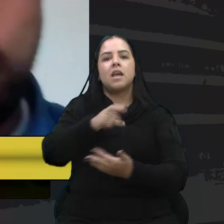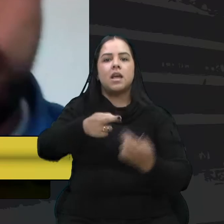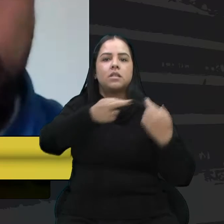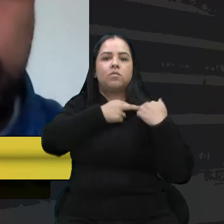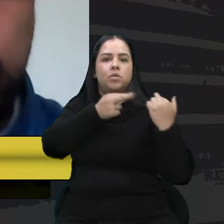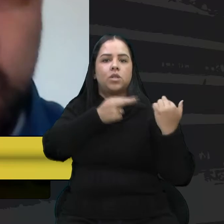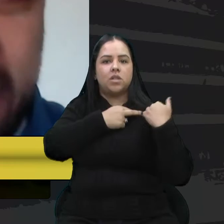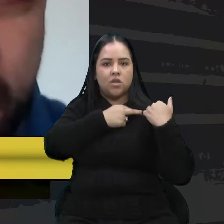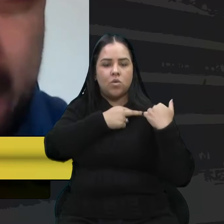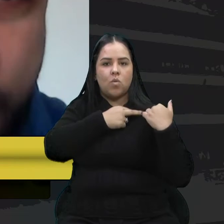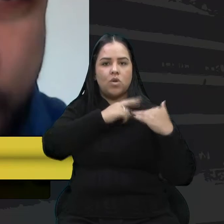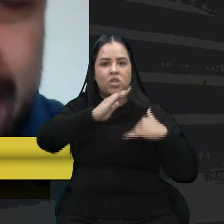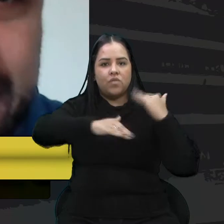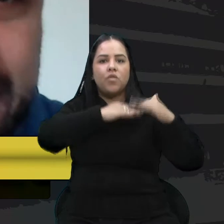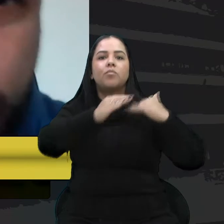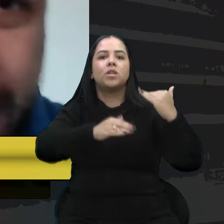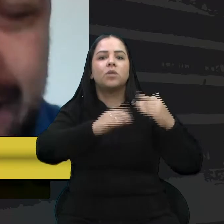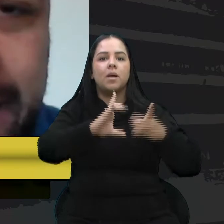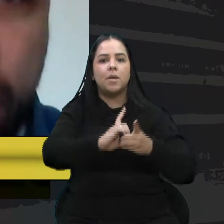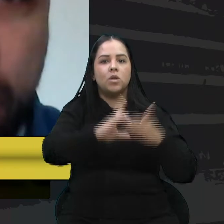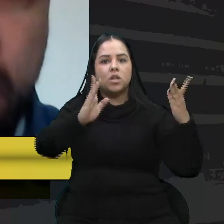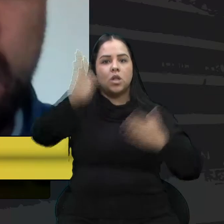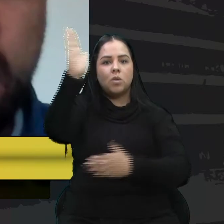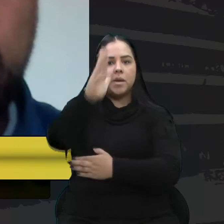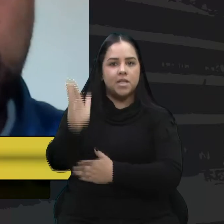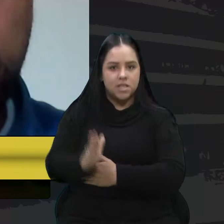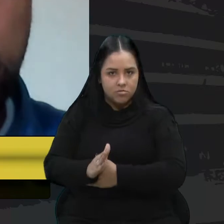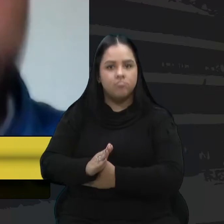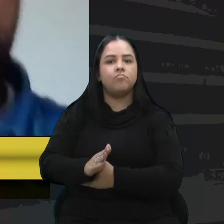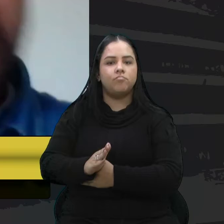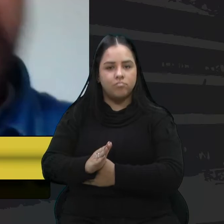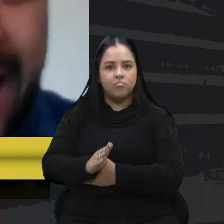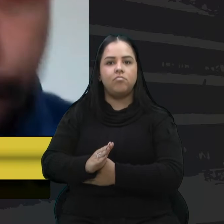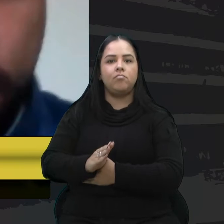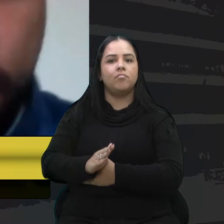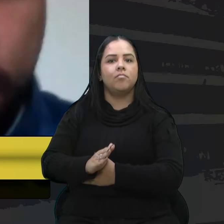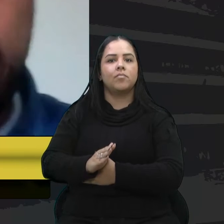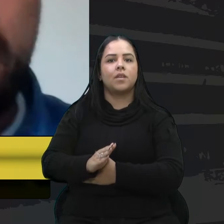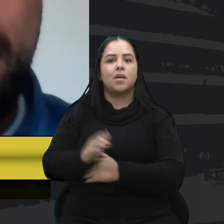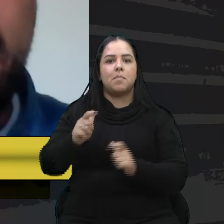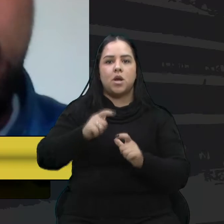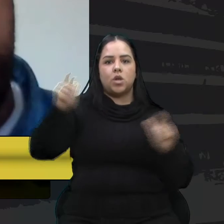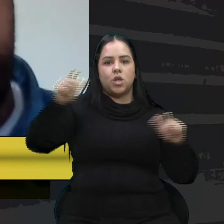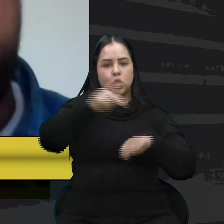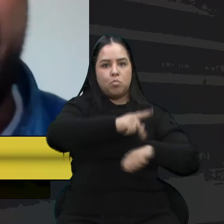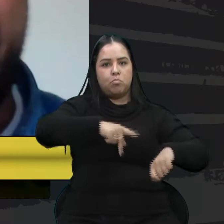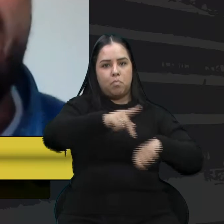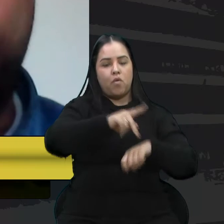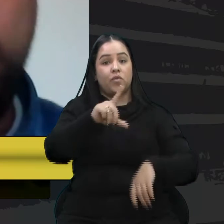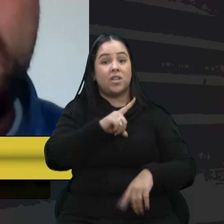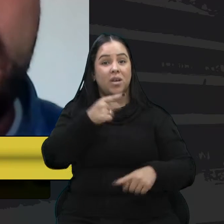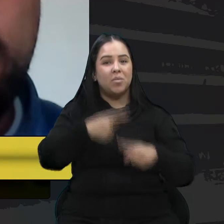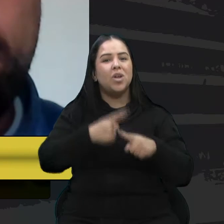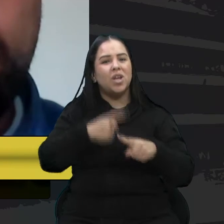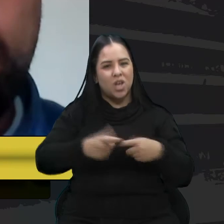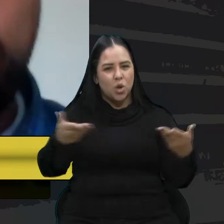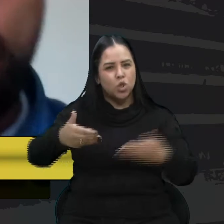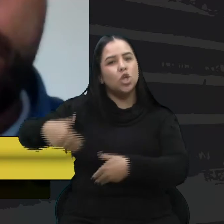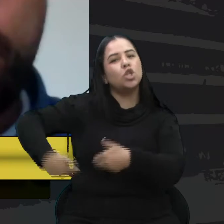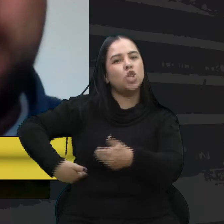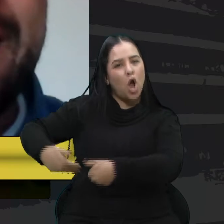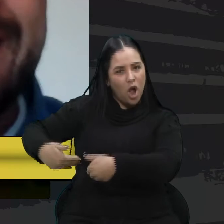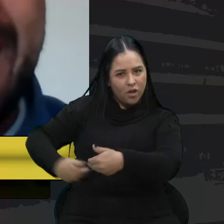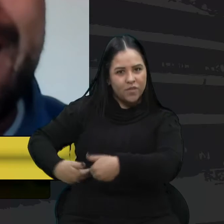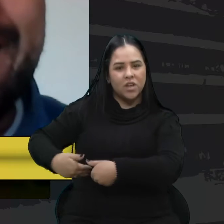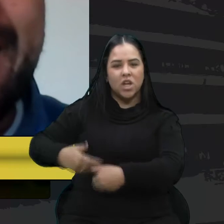com a construção da democracia do Brasil, e a maioria da população também tem, porque hoje passa fome, porque hoje